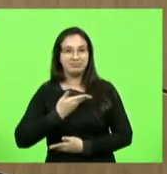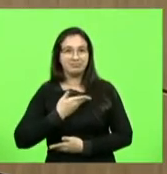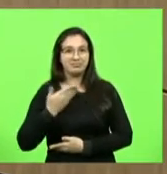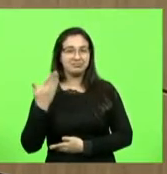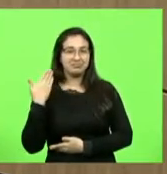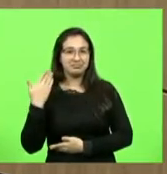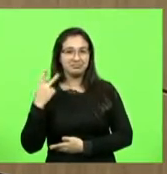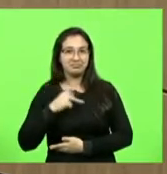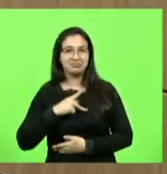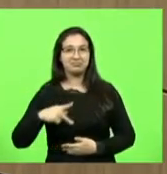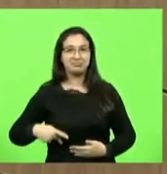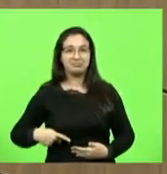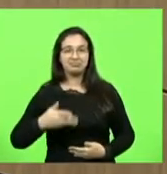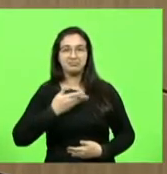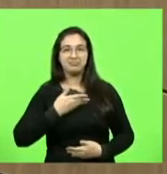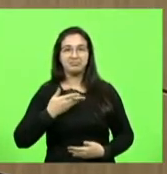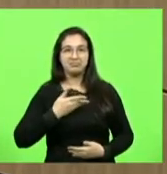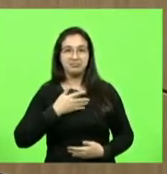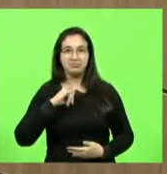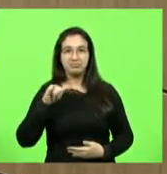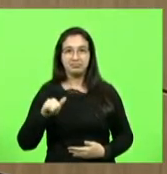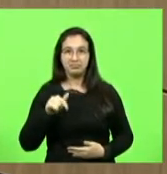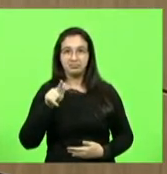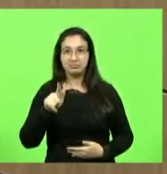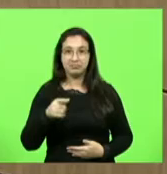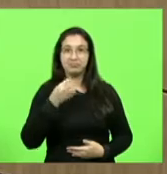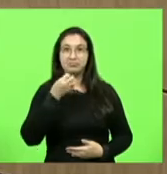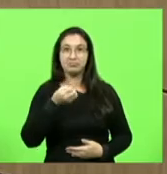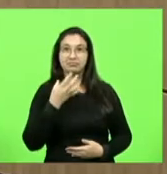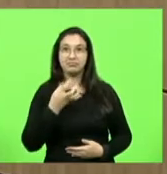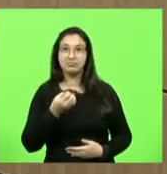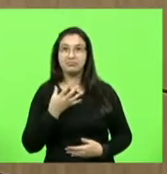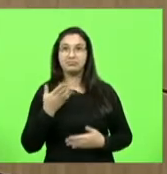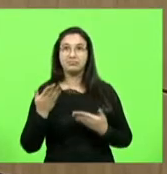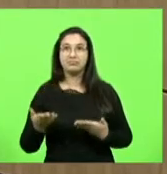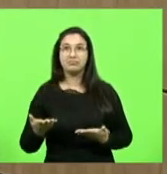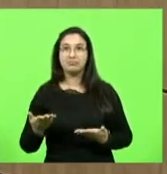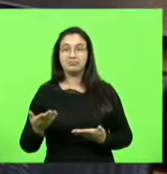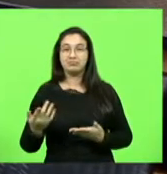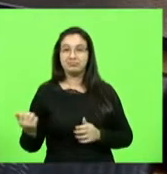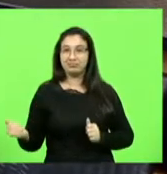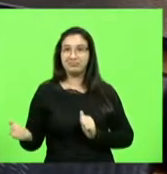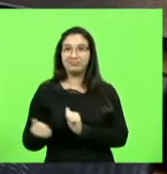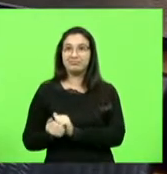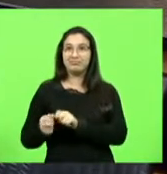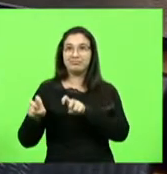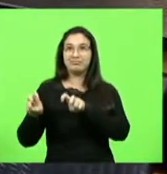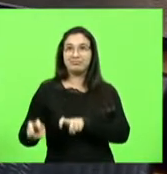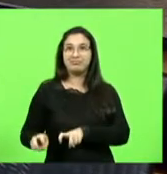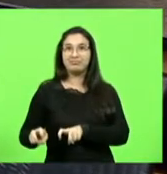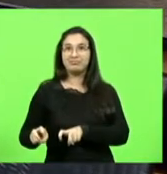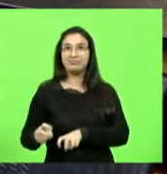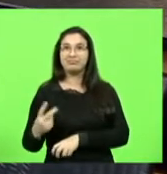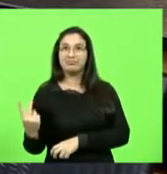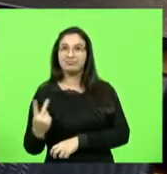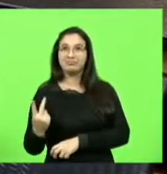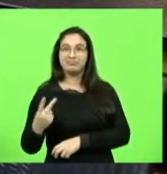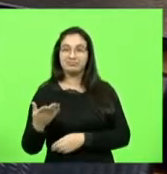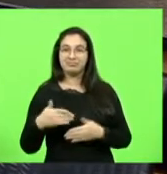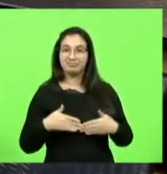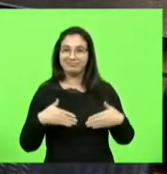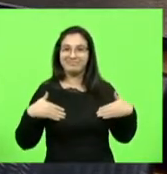ex-presidente, grande amigo, Júlio Garcia. Muito bom tê-lo aqui, muito bom tê-lo aqui do meu lado na bancada. É uma honra e um